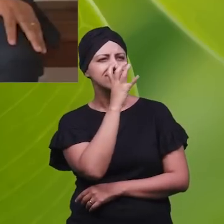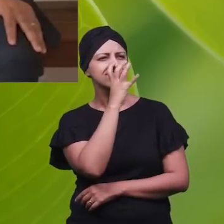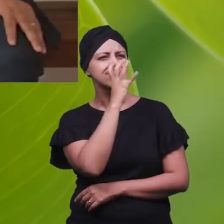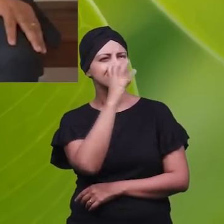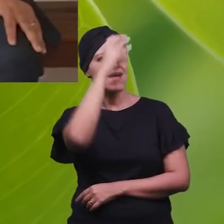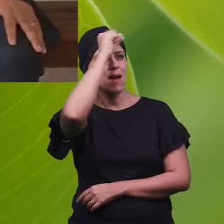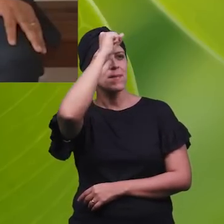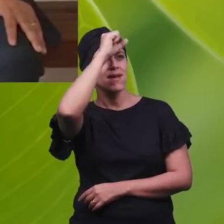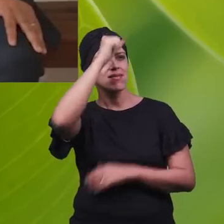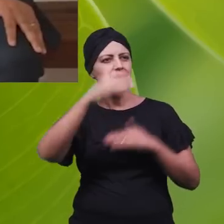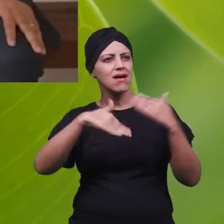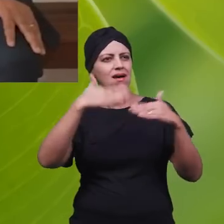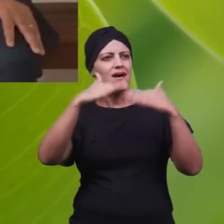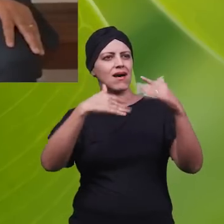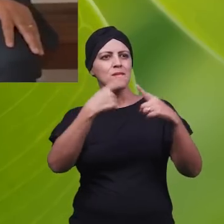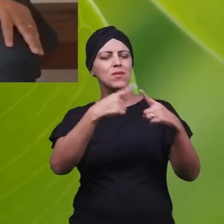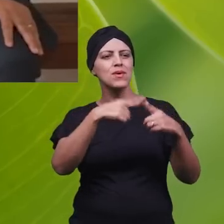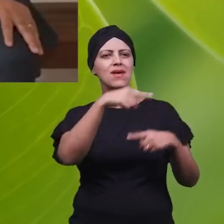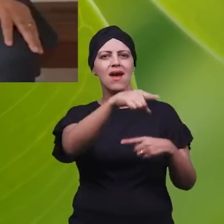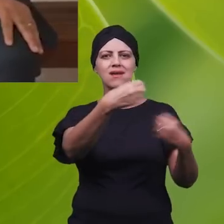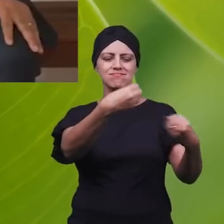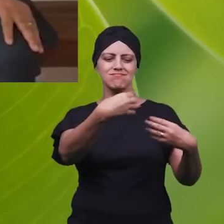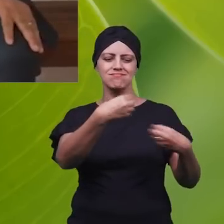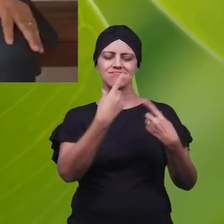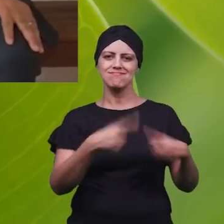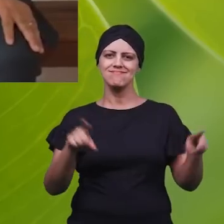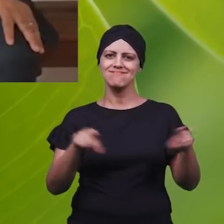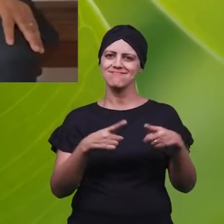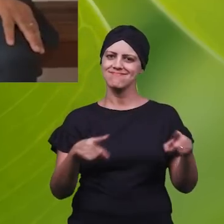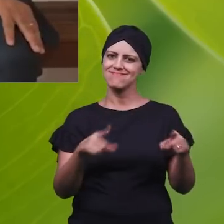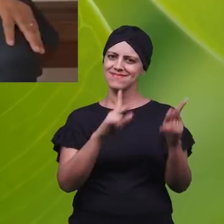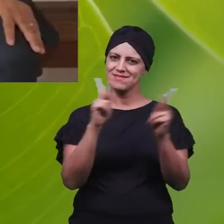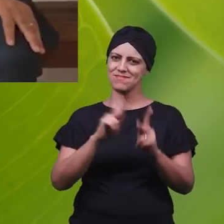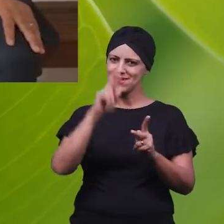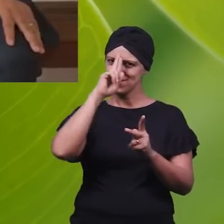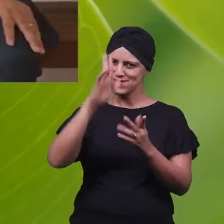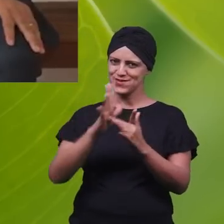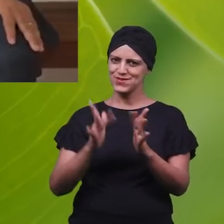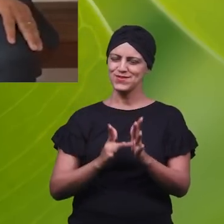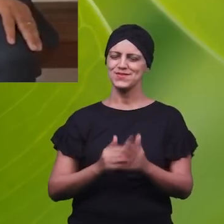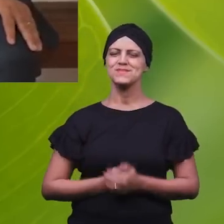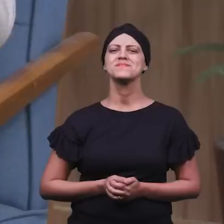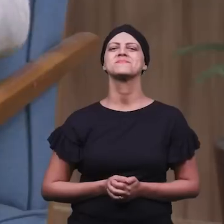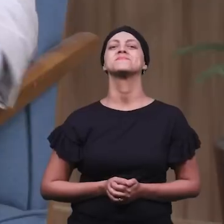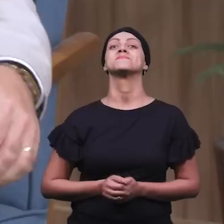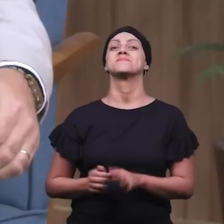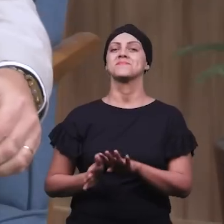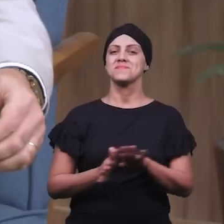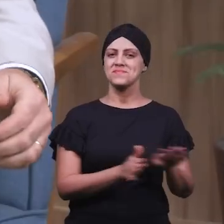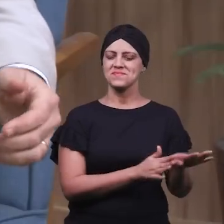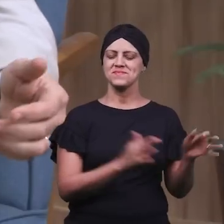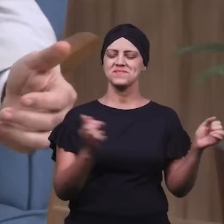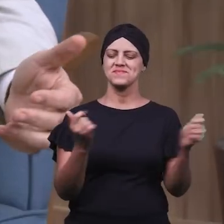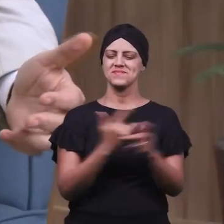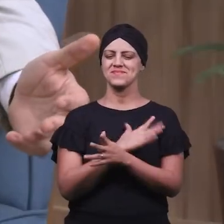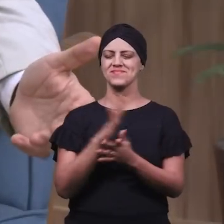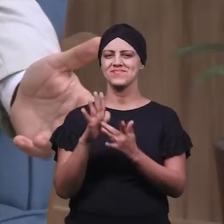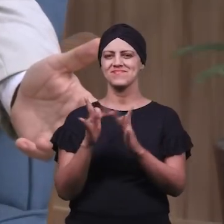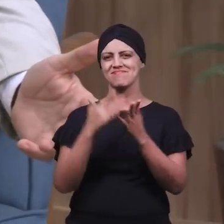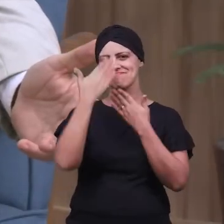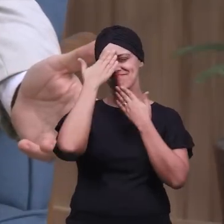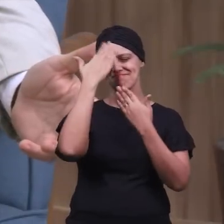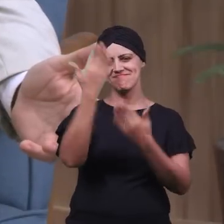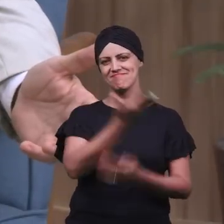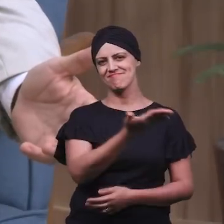o aprendizado através do ensino da professora Janaína. A paz do Senhor Jesus, irmãos. Glória a Jesus. Eu quero agradecer aos